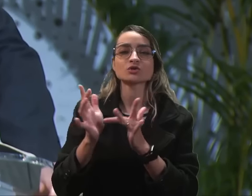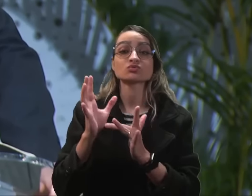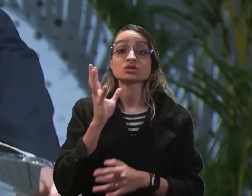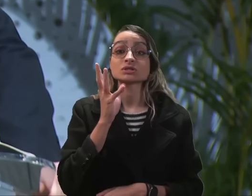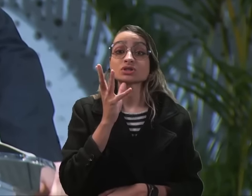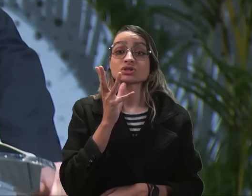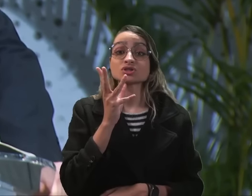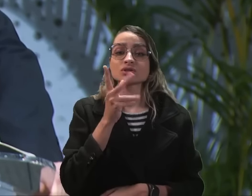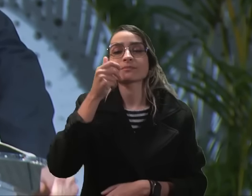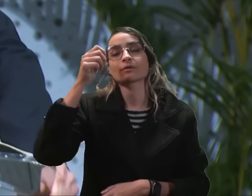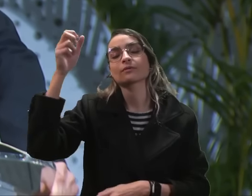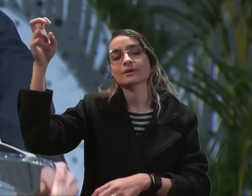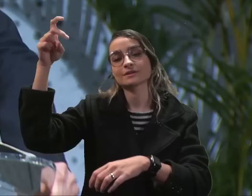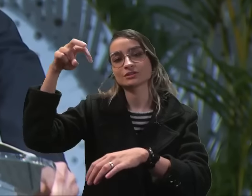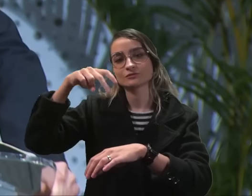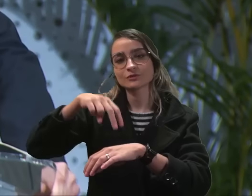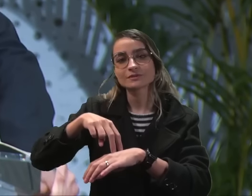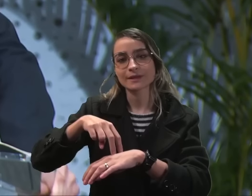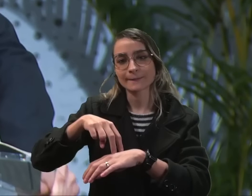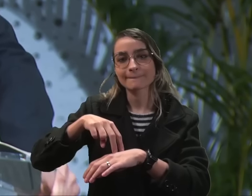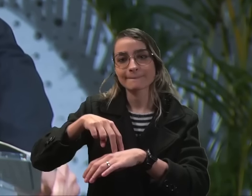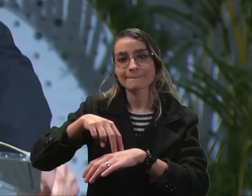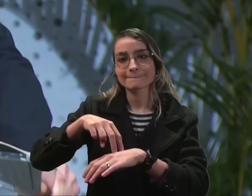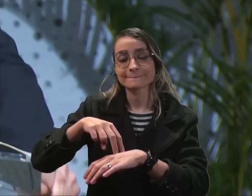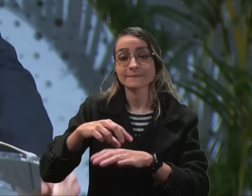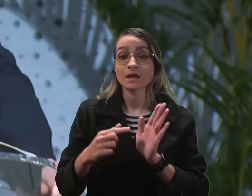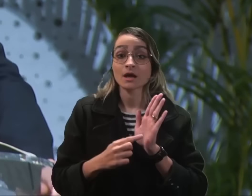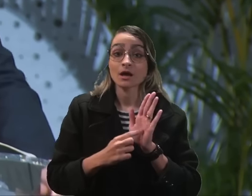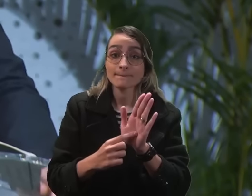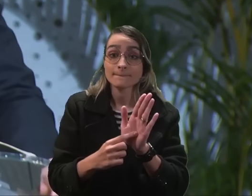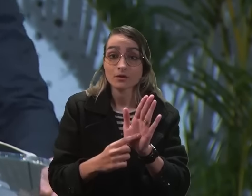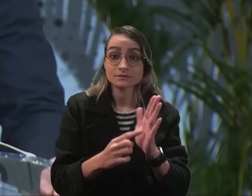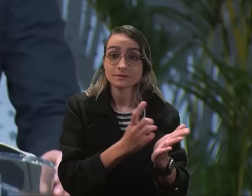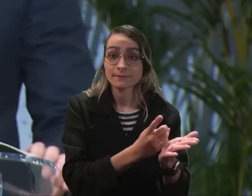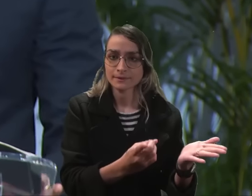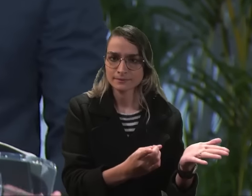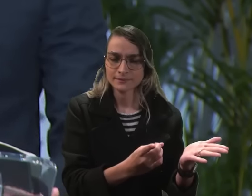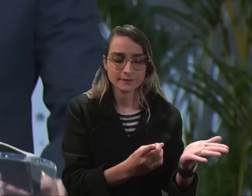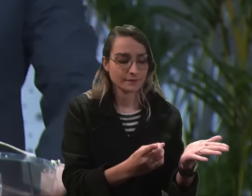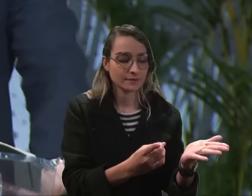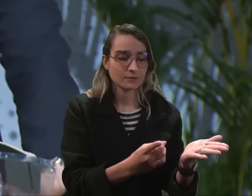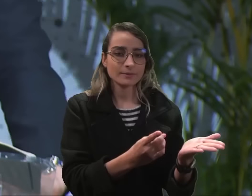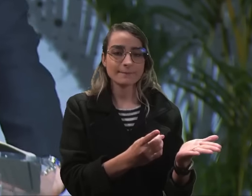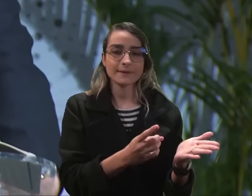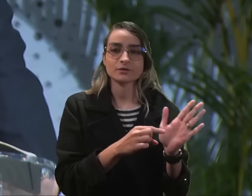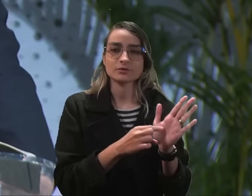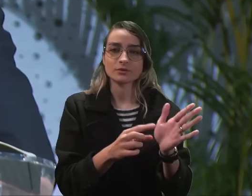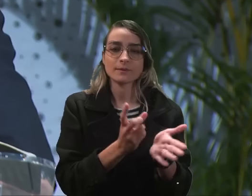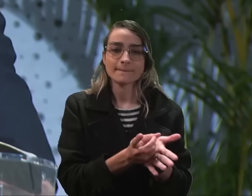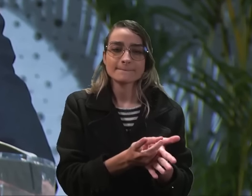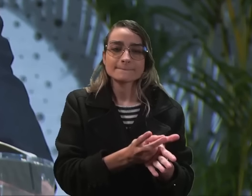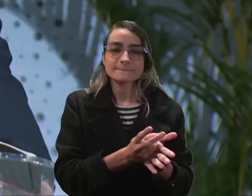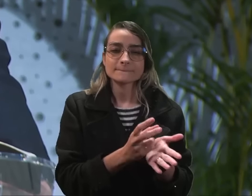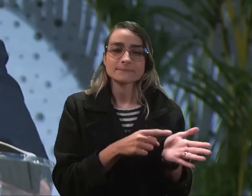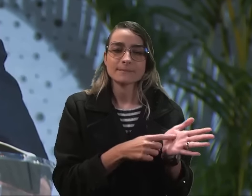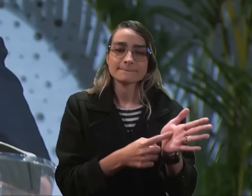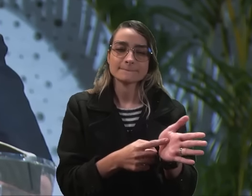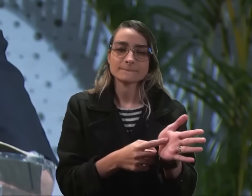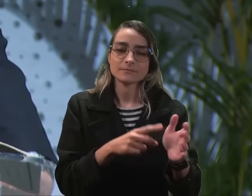registrado pelo apóstolo Pedro na sua segunda carta capítulo 3 versículo 9 quando ele diz não